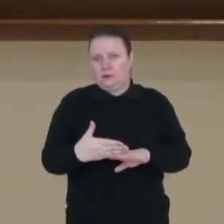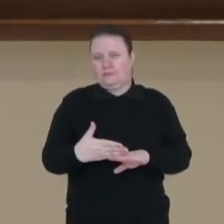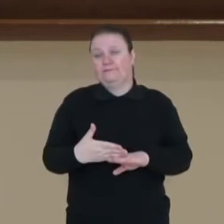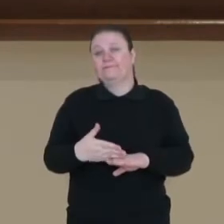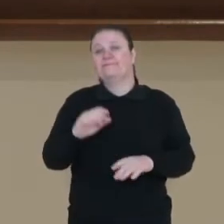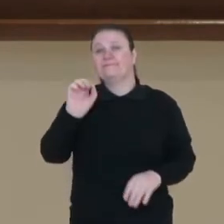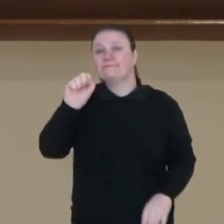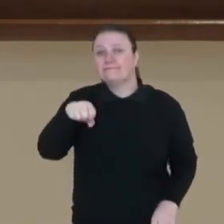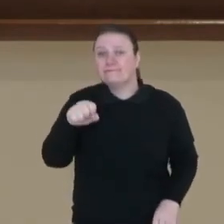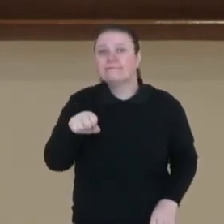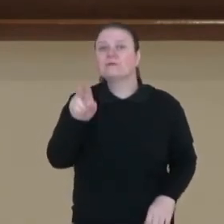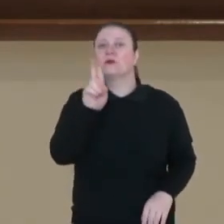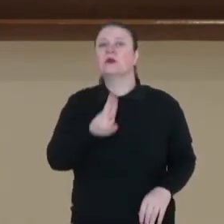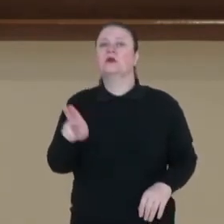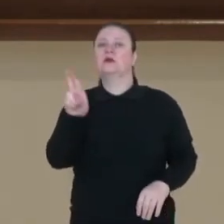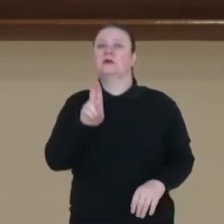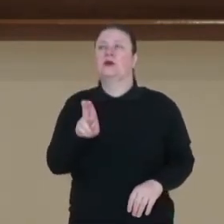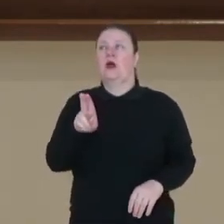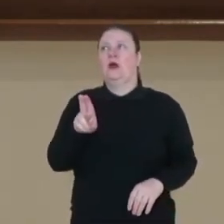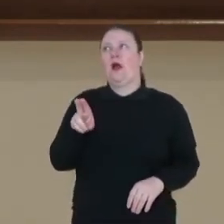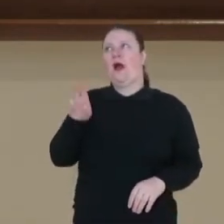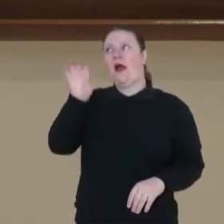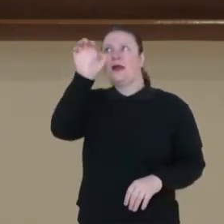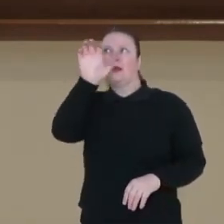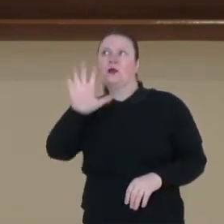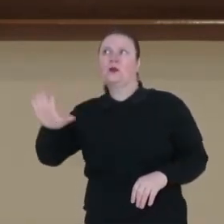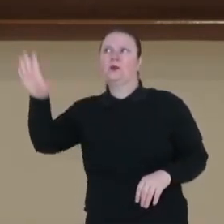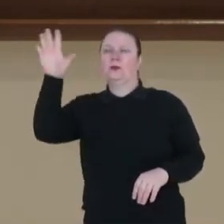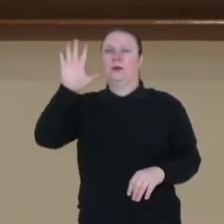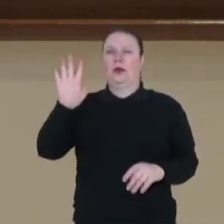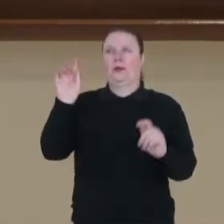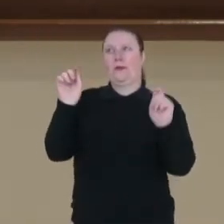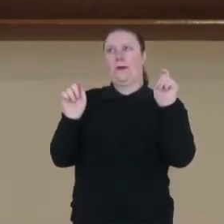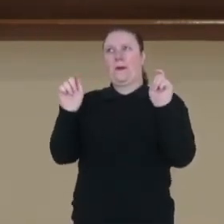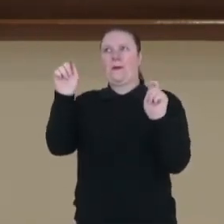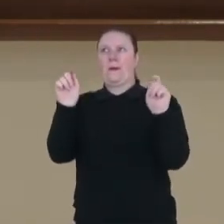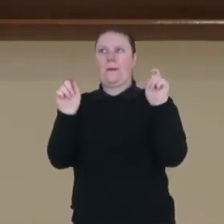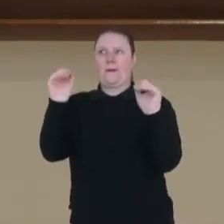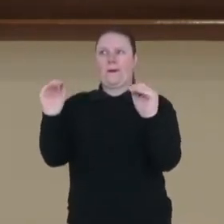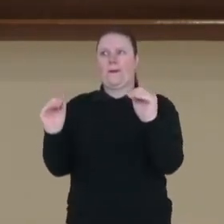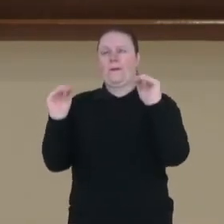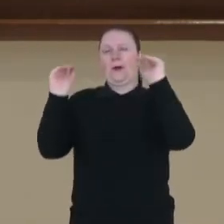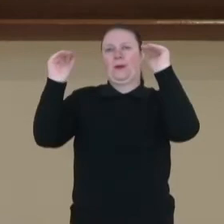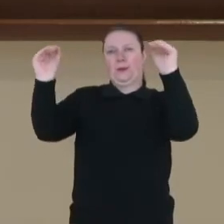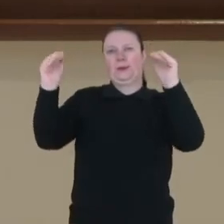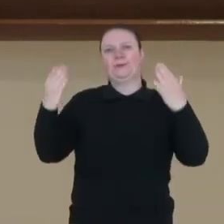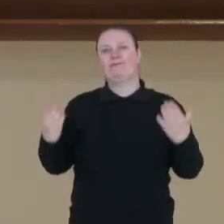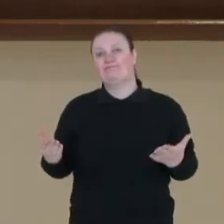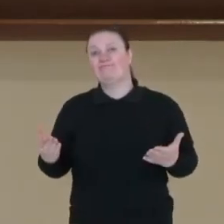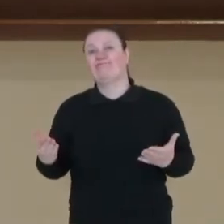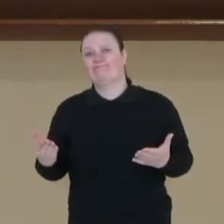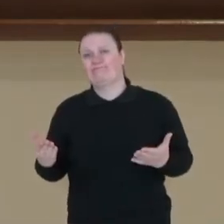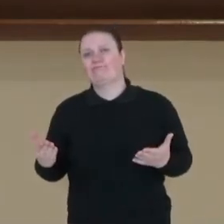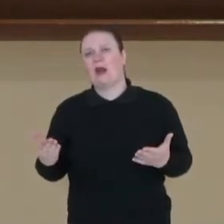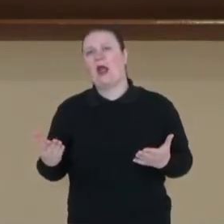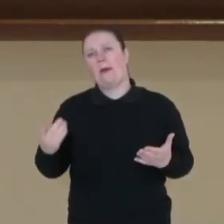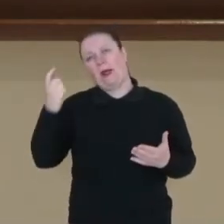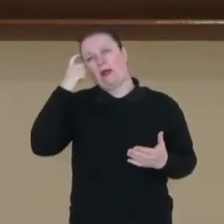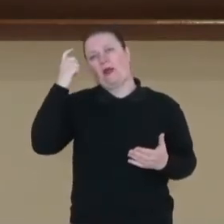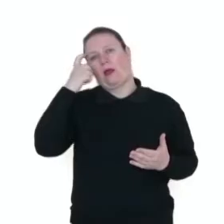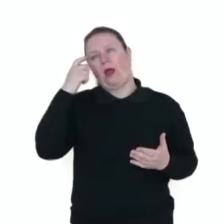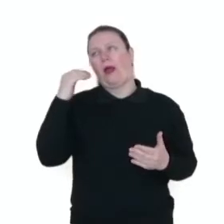a raça branca e europeia, desses dominadores dentro do continente africano e asiático, dizendo que ela